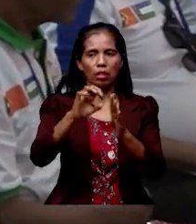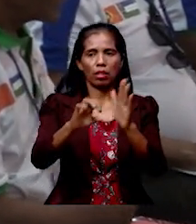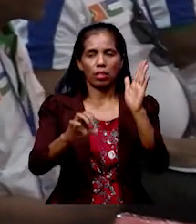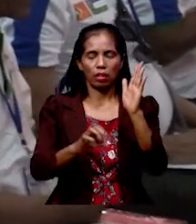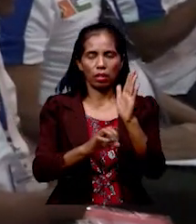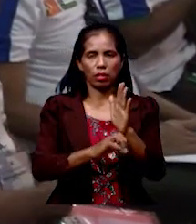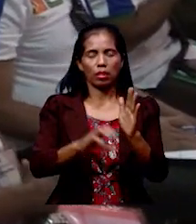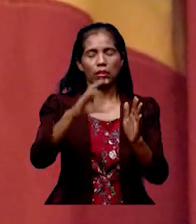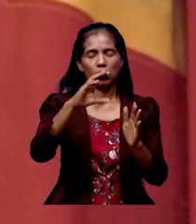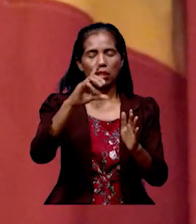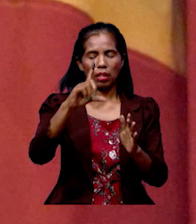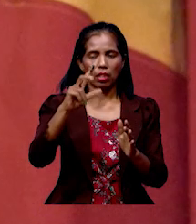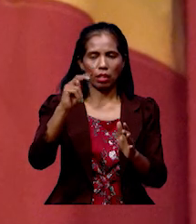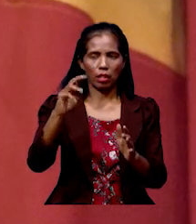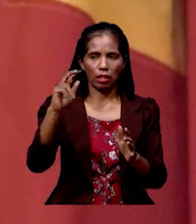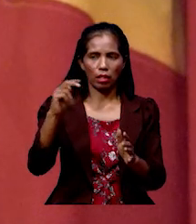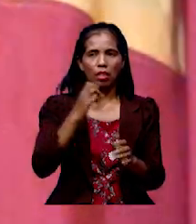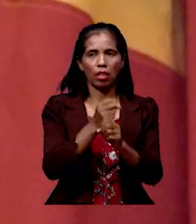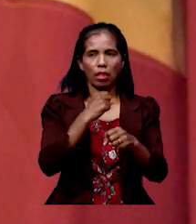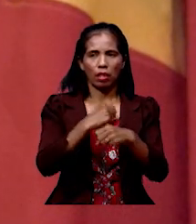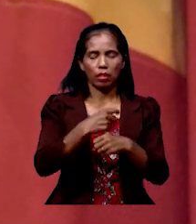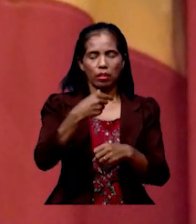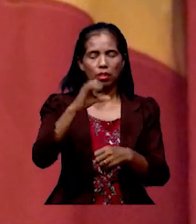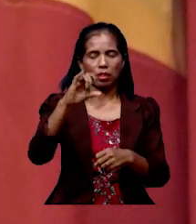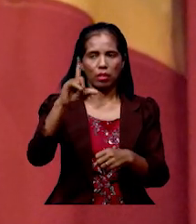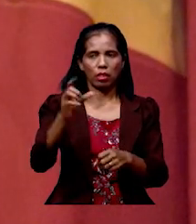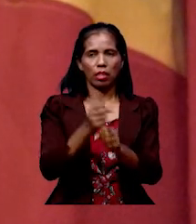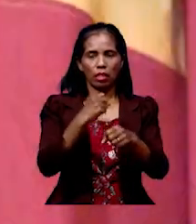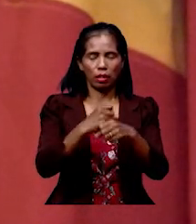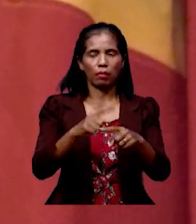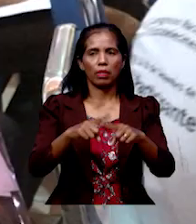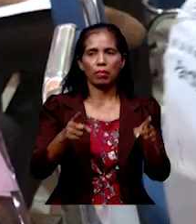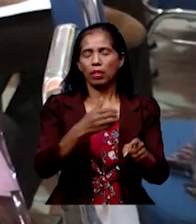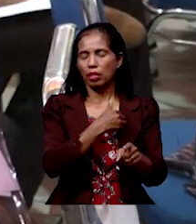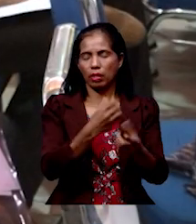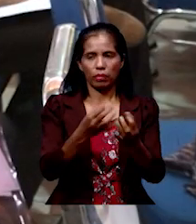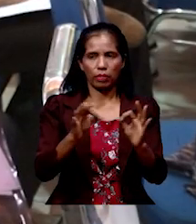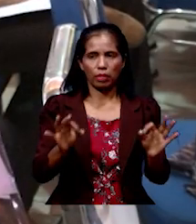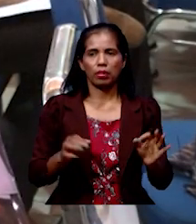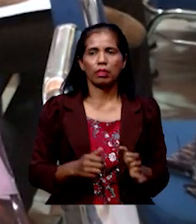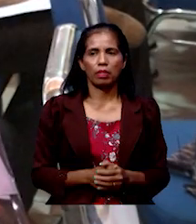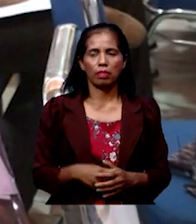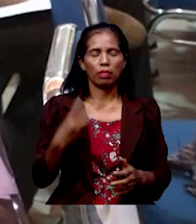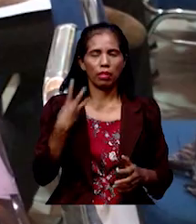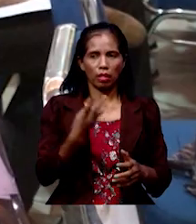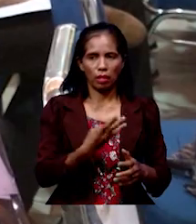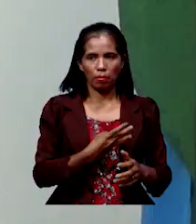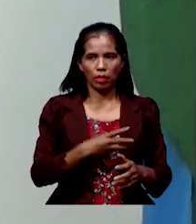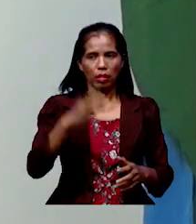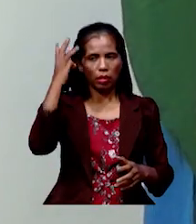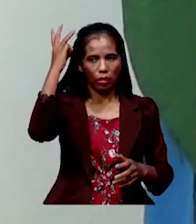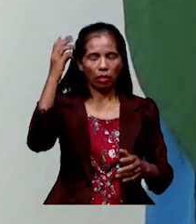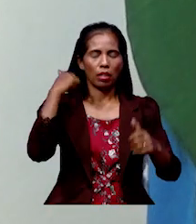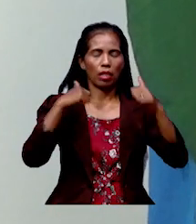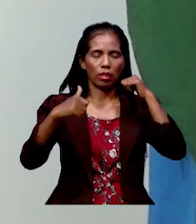Combatentes Libertação Nacional, cessante, Gilda Costa Wansoro Halaona, mais bem se da cremata. A minha preocupação é que